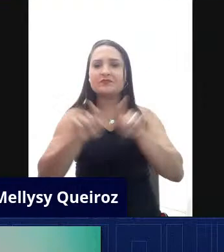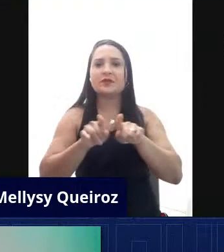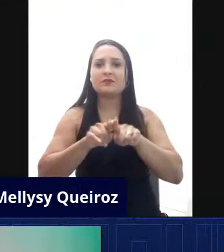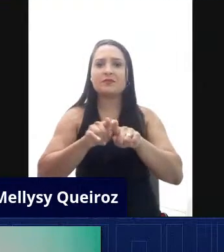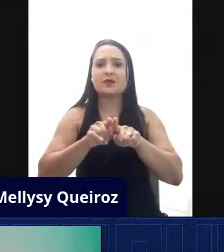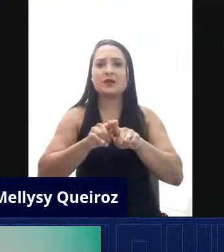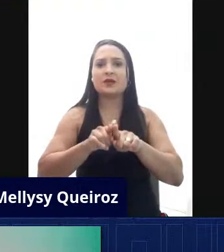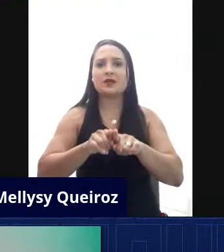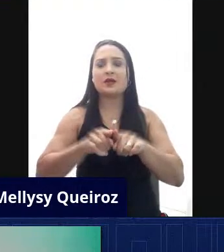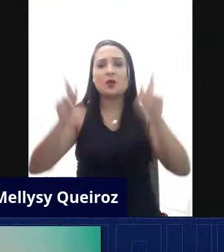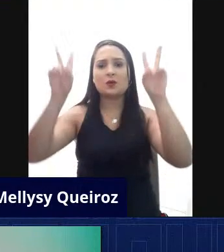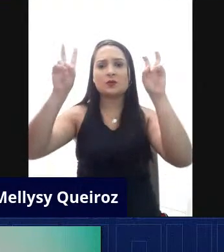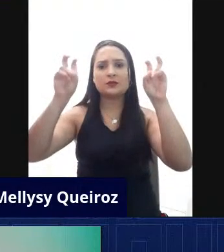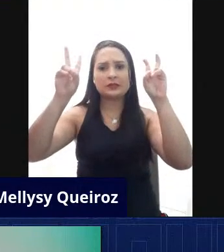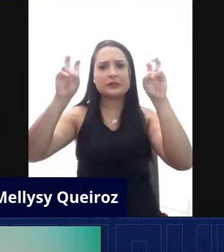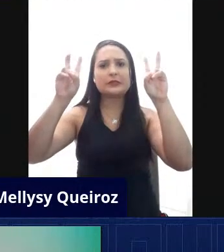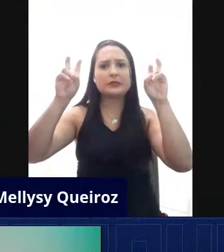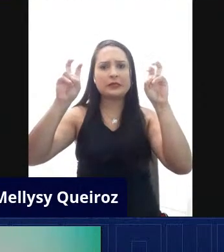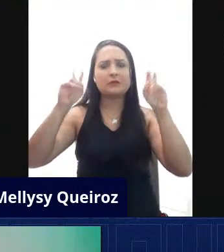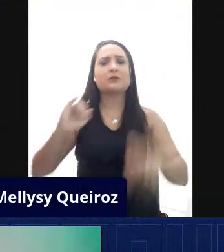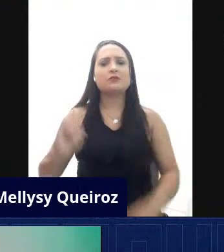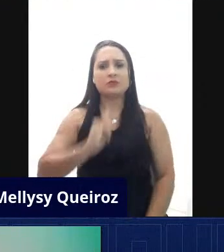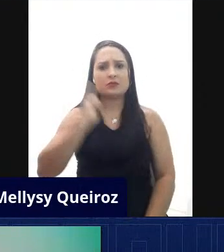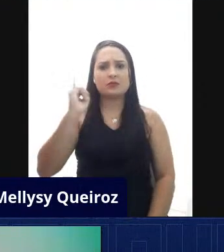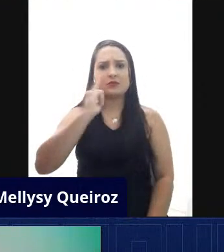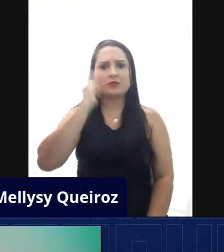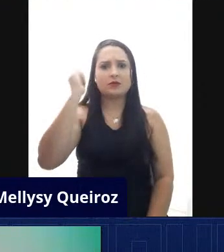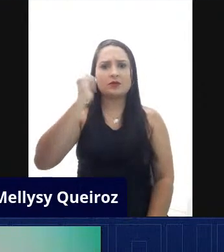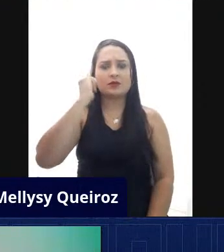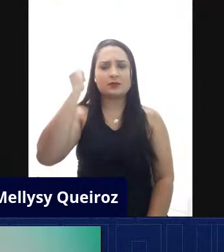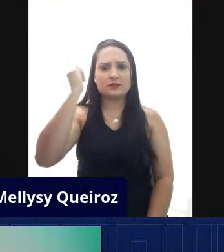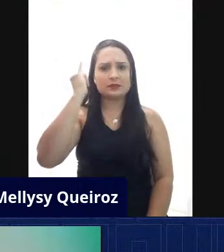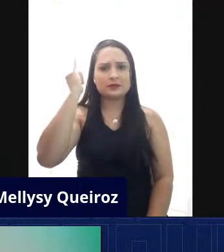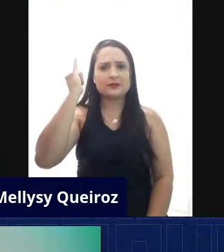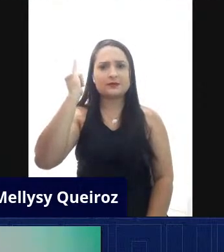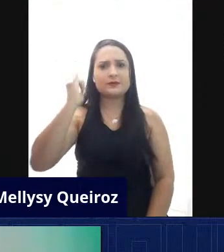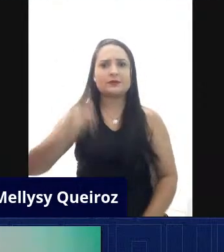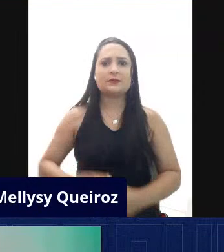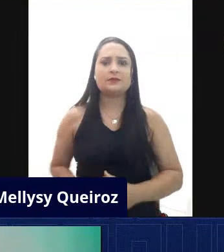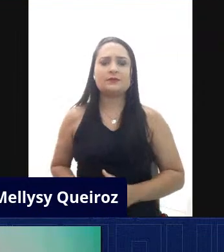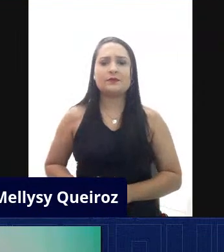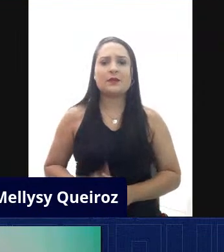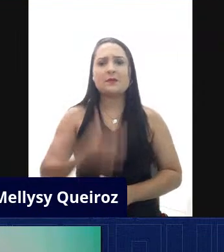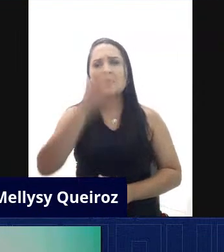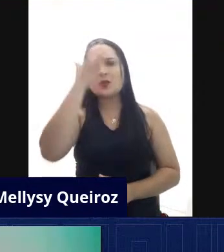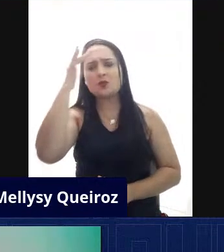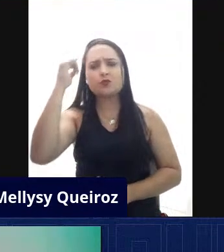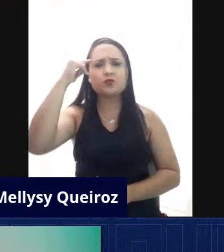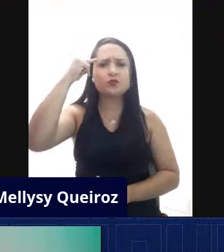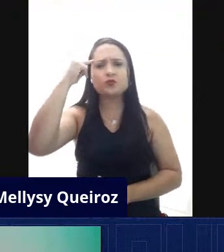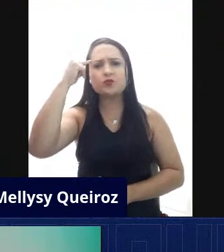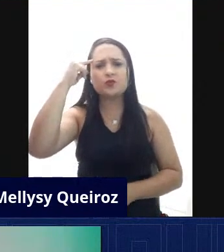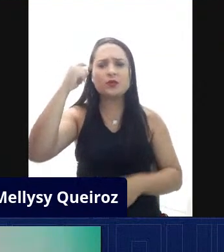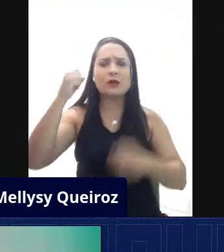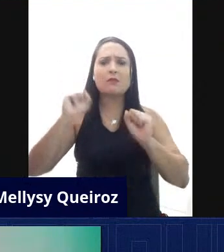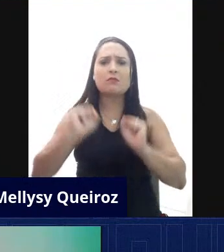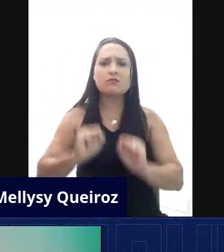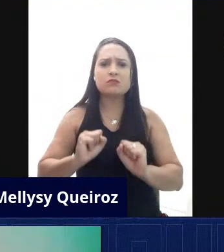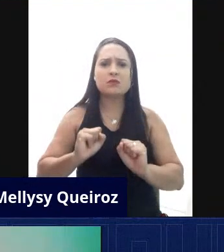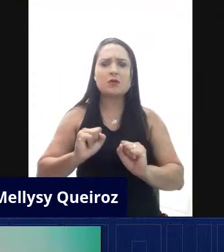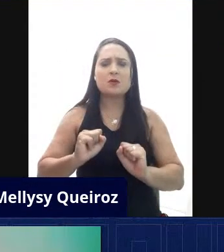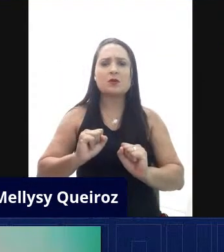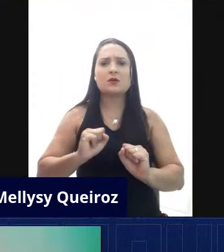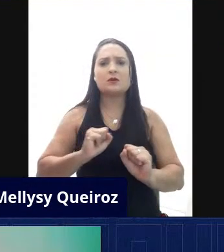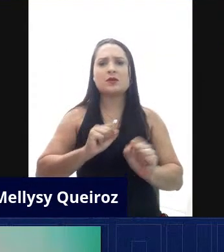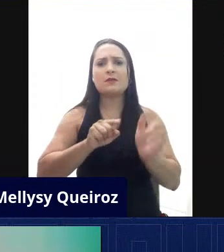também. Então, todo mundo achando bem interessante, né, o tema, a importância, né, que está na ordem do dia. E aí, para quem tiver com dúvidas, aqui embaixo,